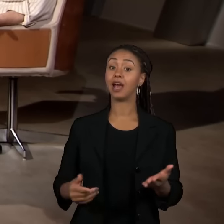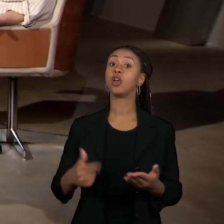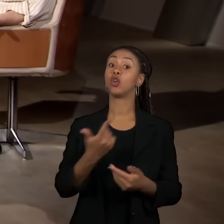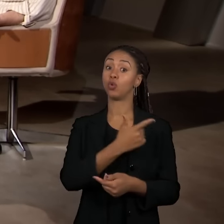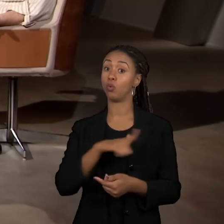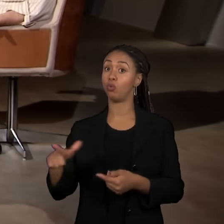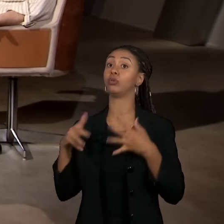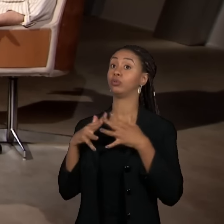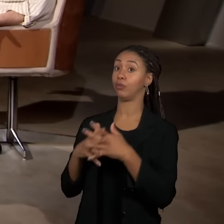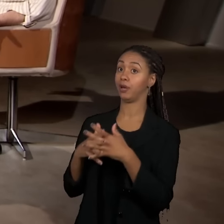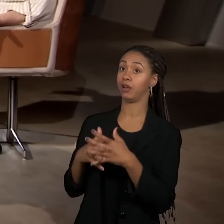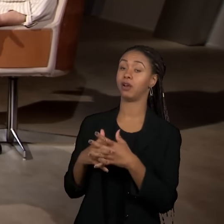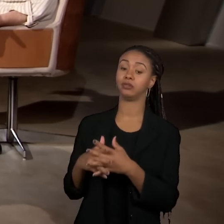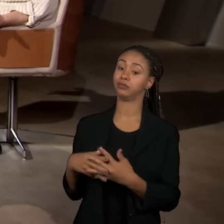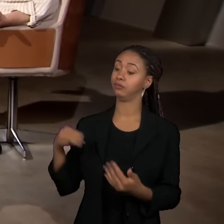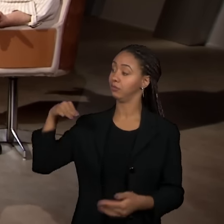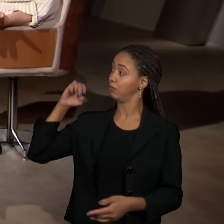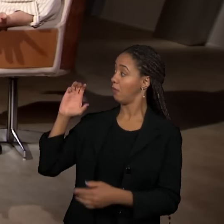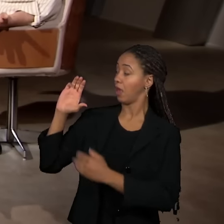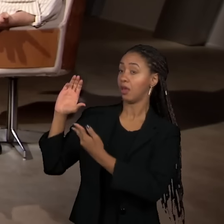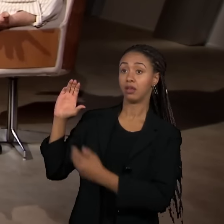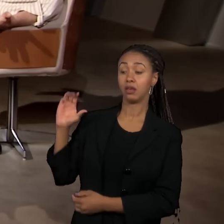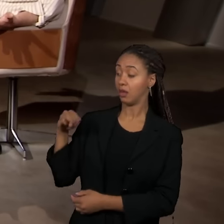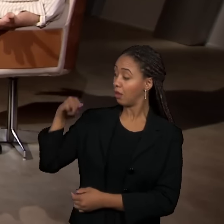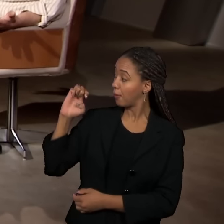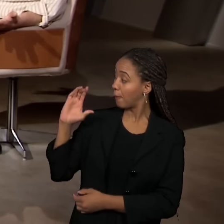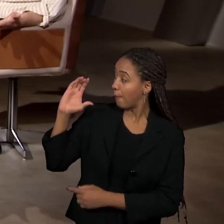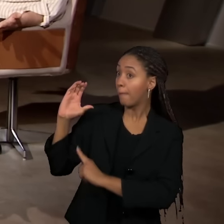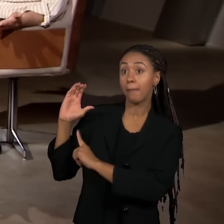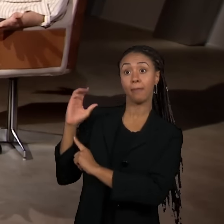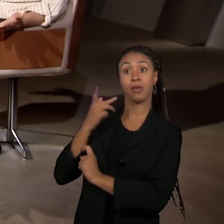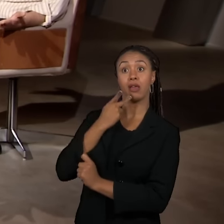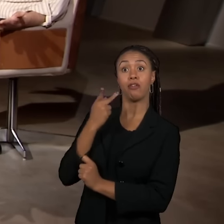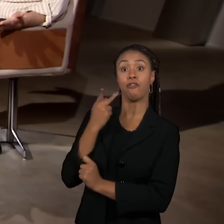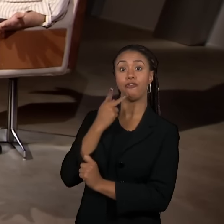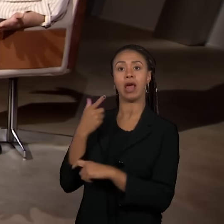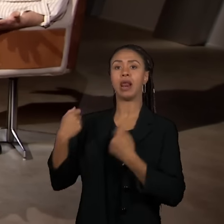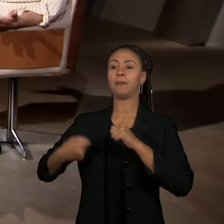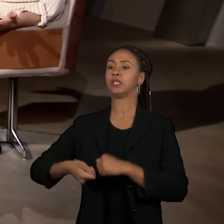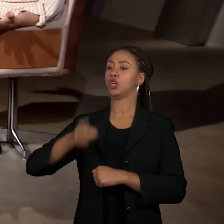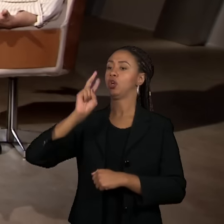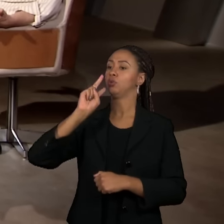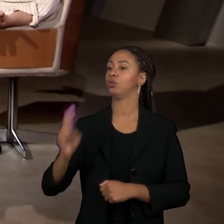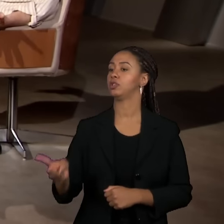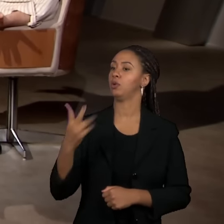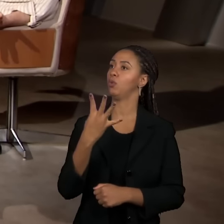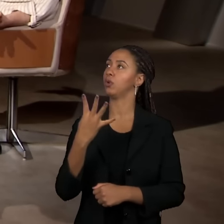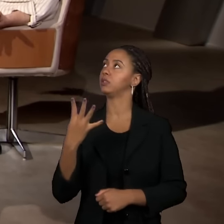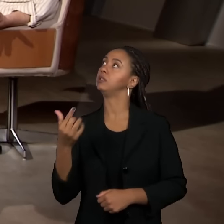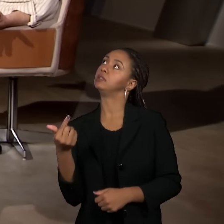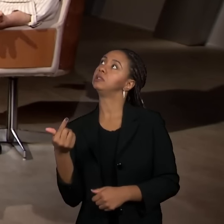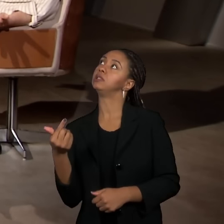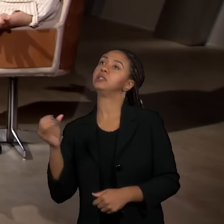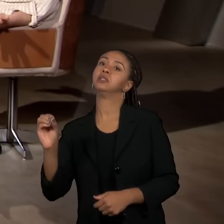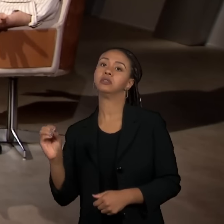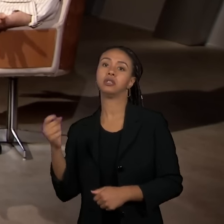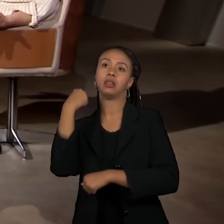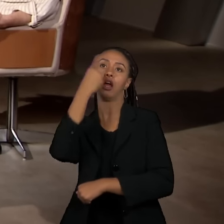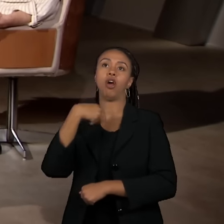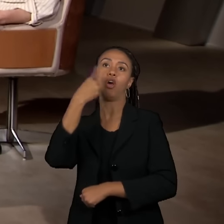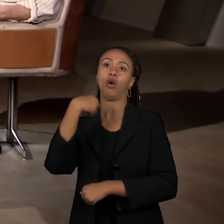complicado que é o MEC se o MEC fala que tem que ser 2460 horas para o sujeito que